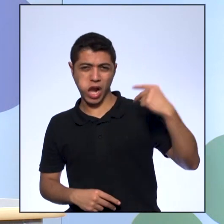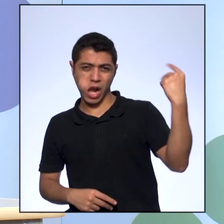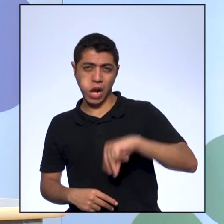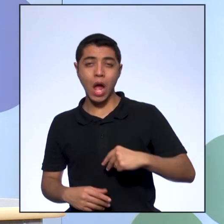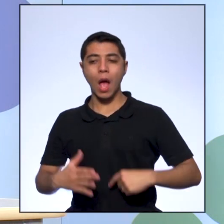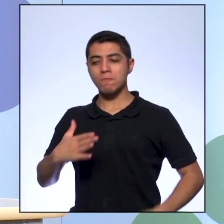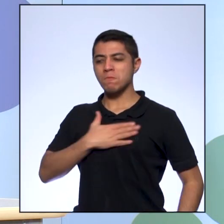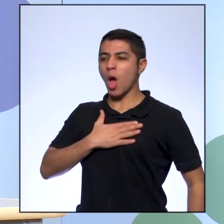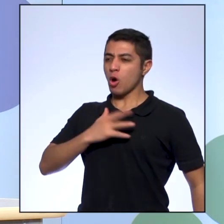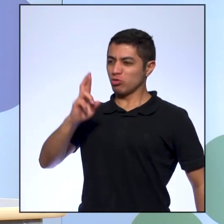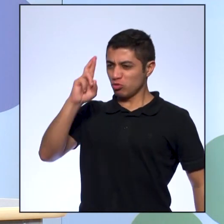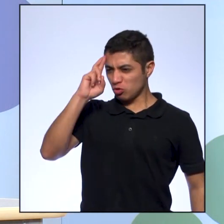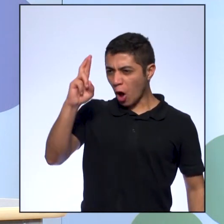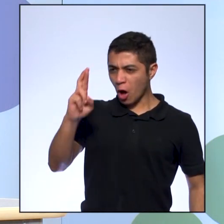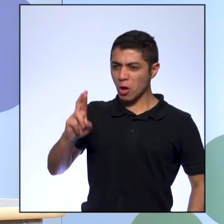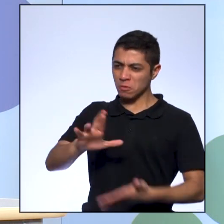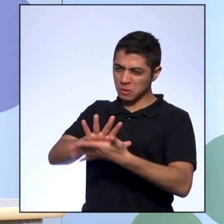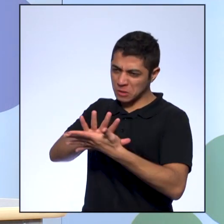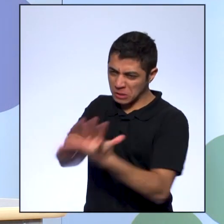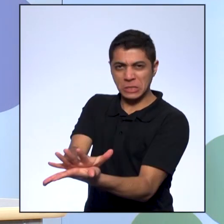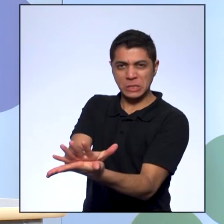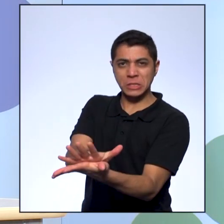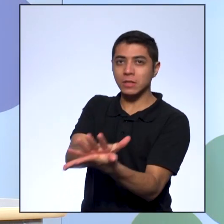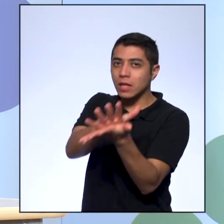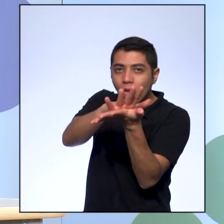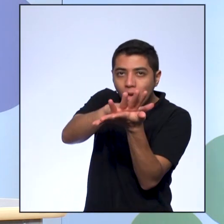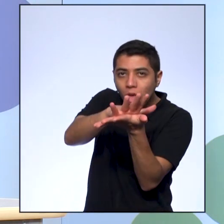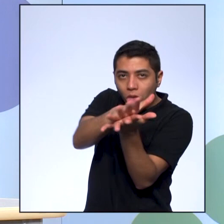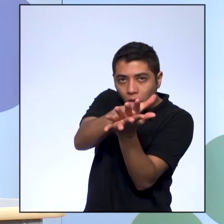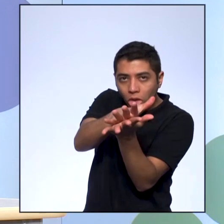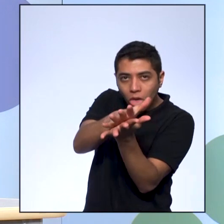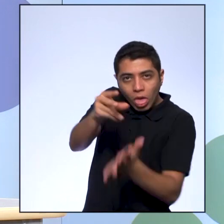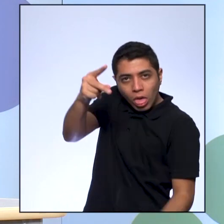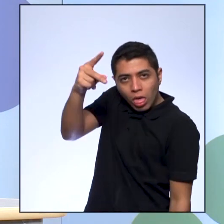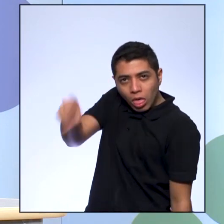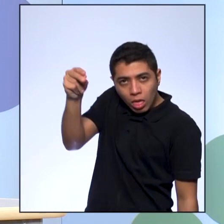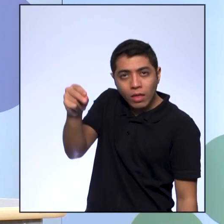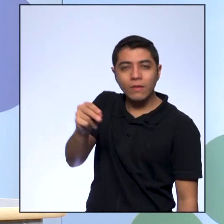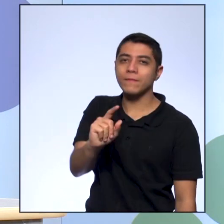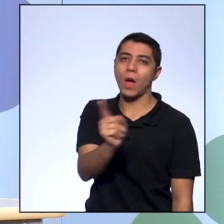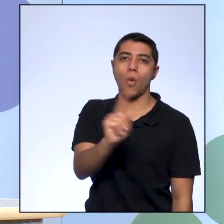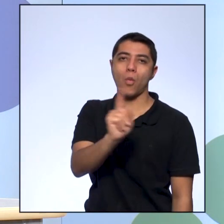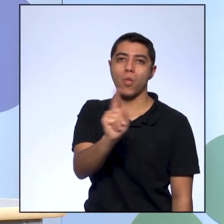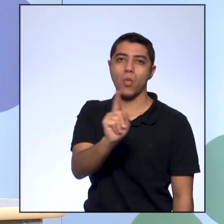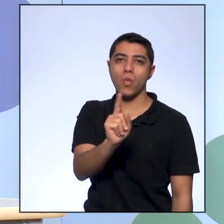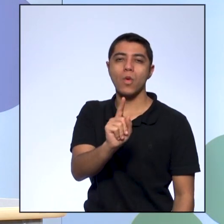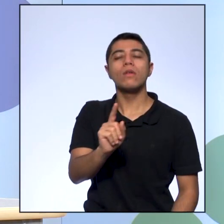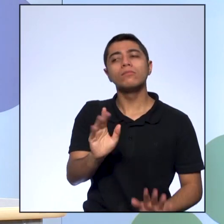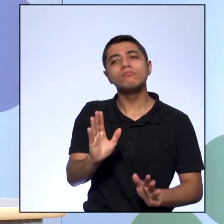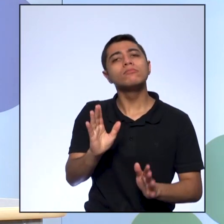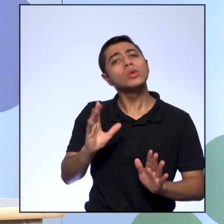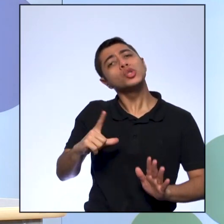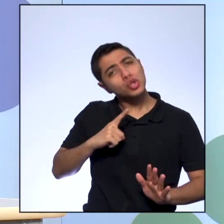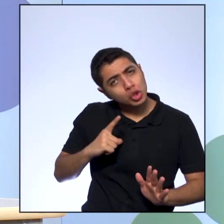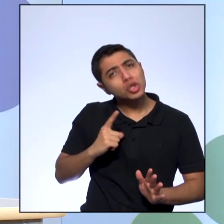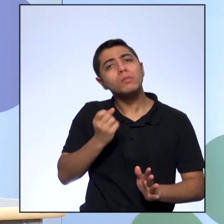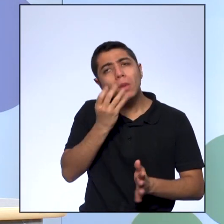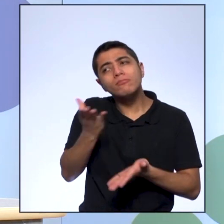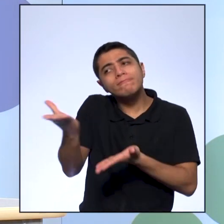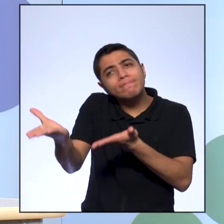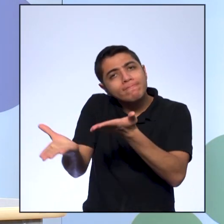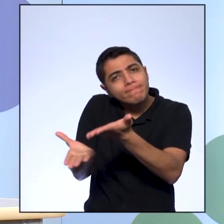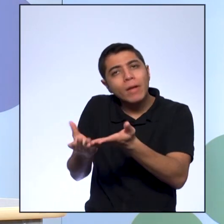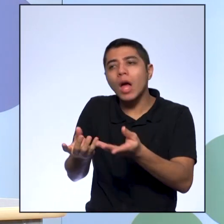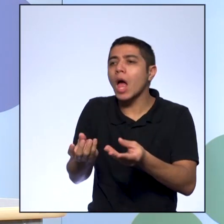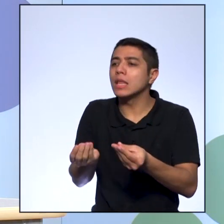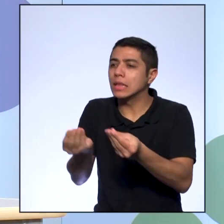tratados, podiam ter terra, mas na condição social, eles continuavam sendo escravos. Mas não tinha a mesma relação